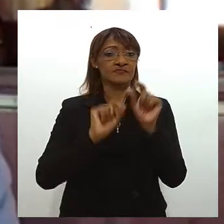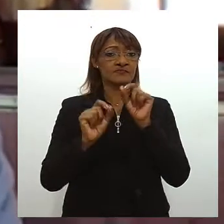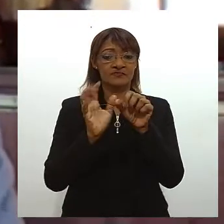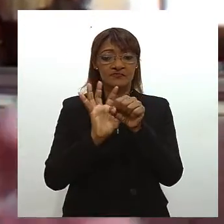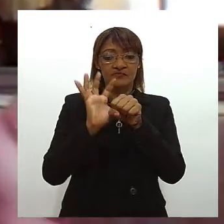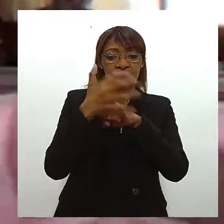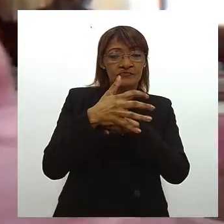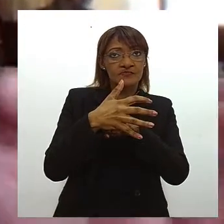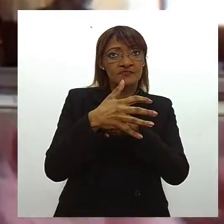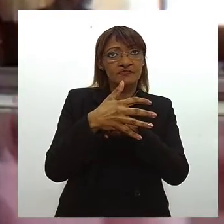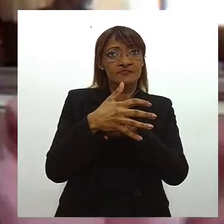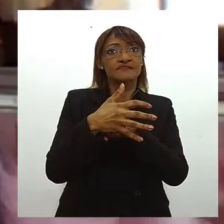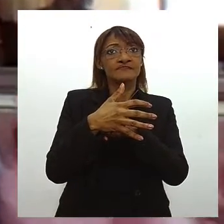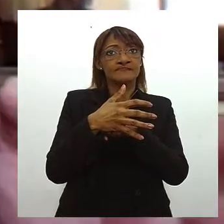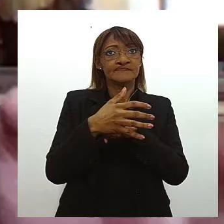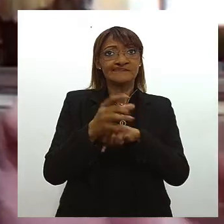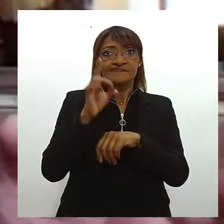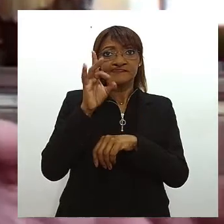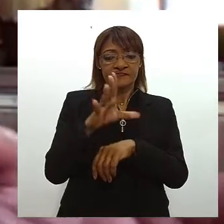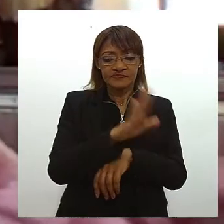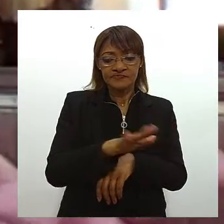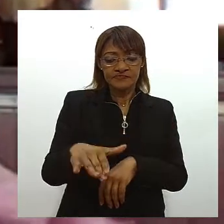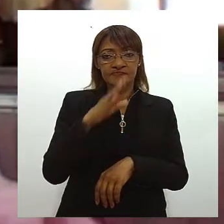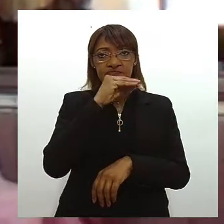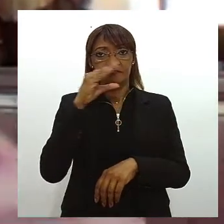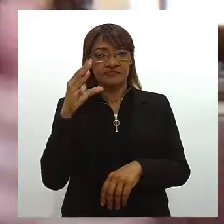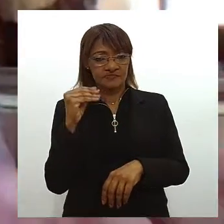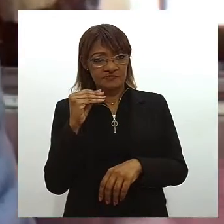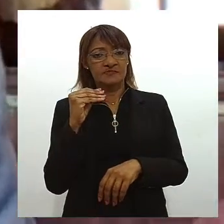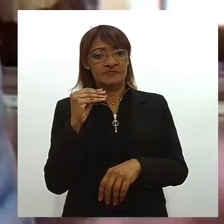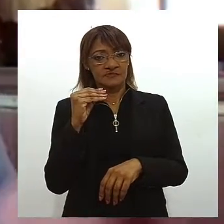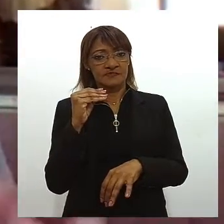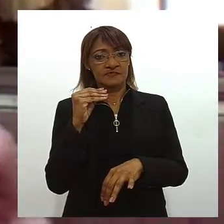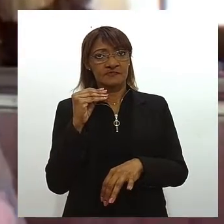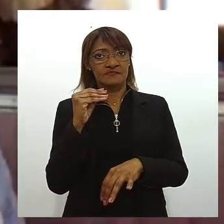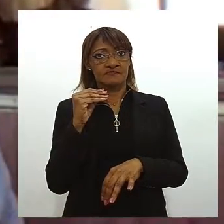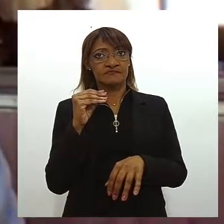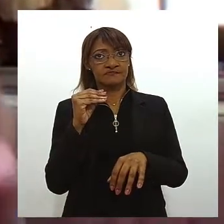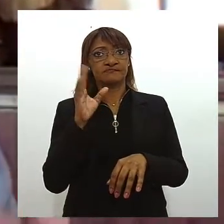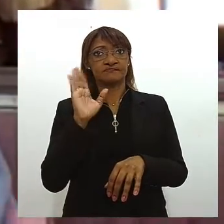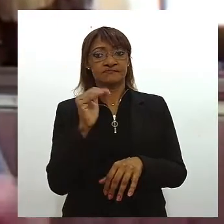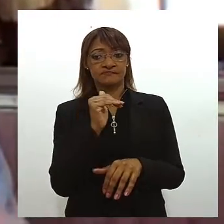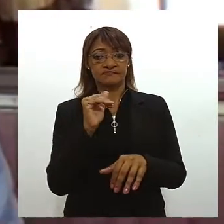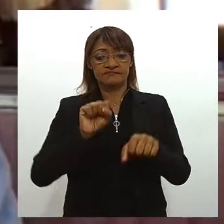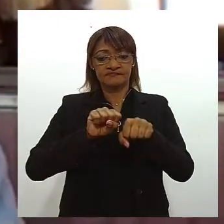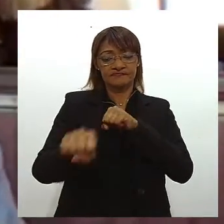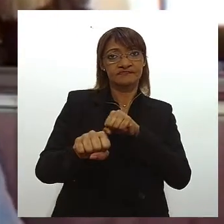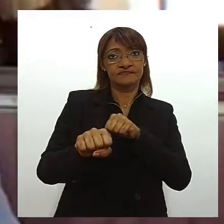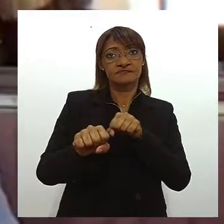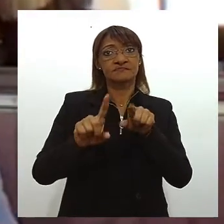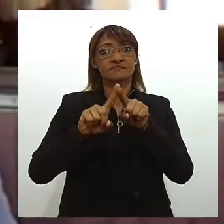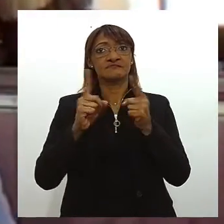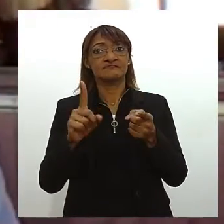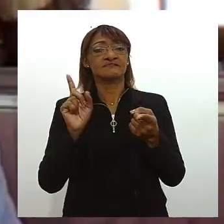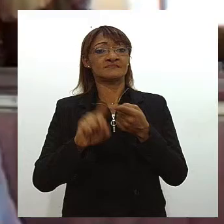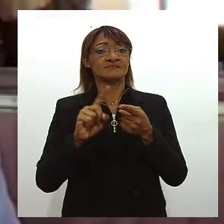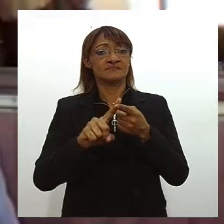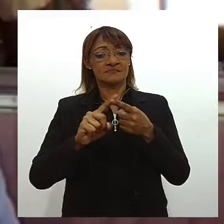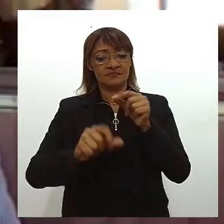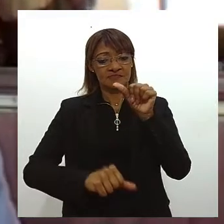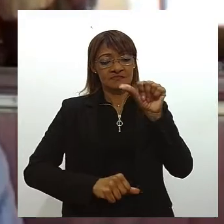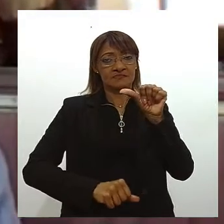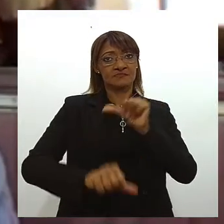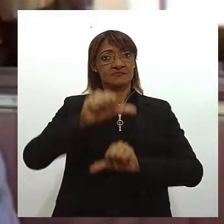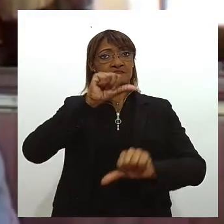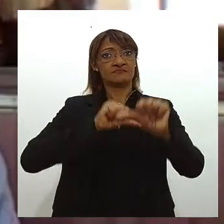só afetou diretamente crianças e adolescentes, matando-as, mas afetou transformando-as